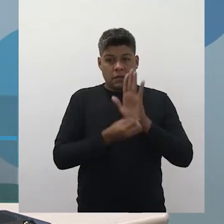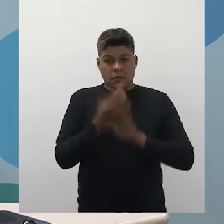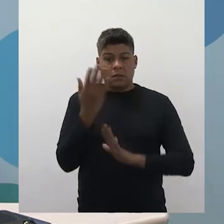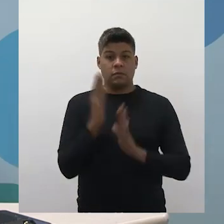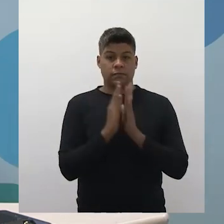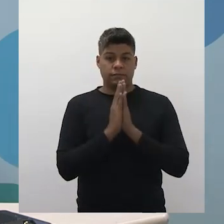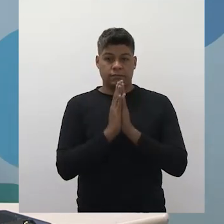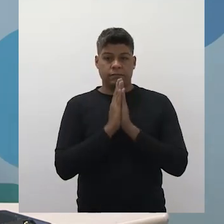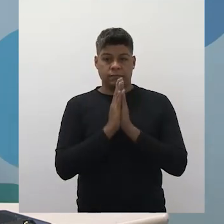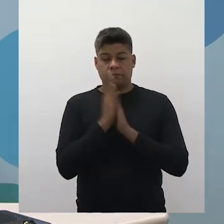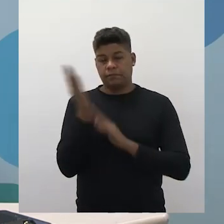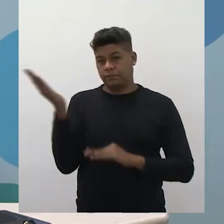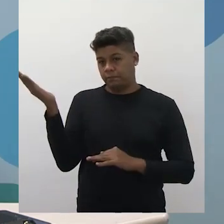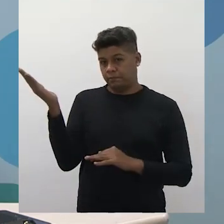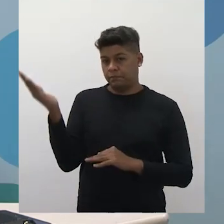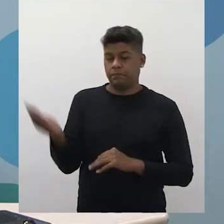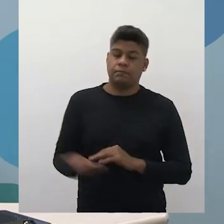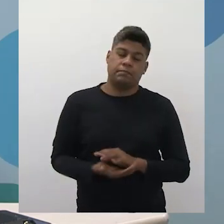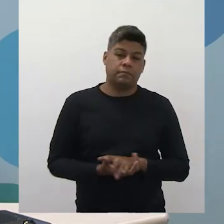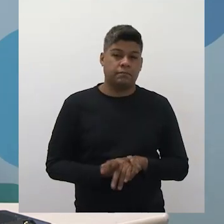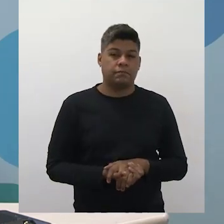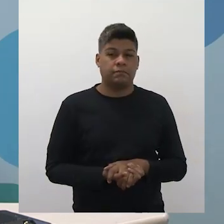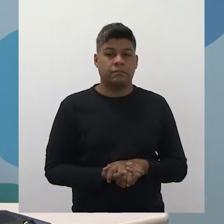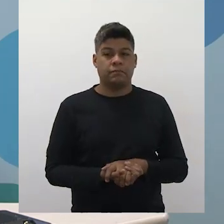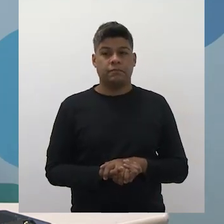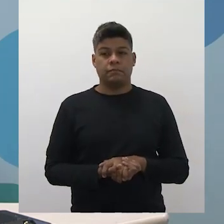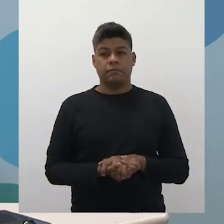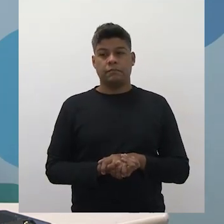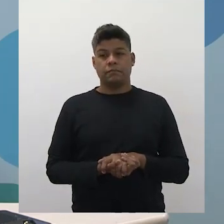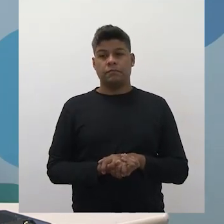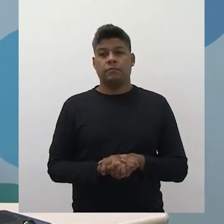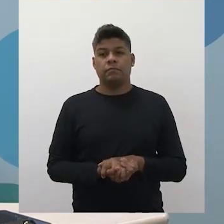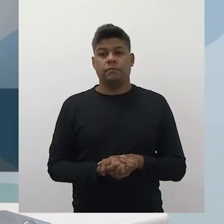favor, vídeo do professor Gustavo, a entrevista dele.